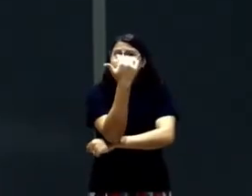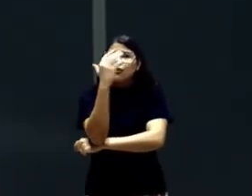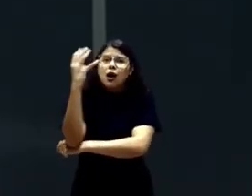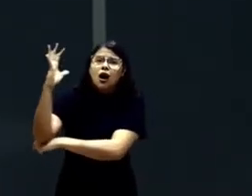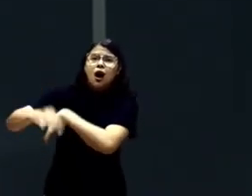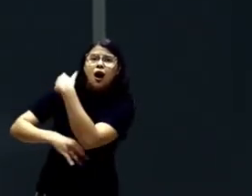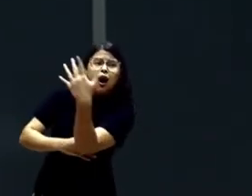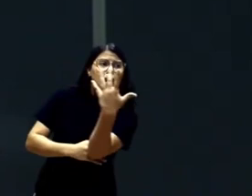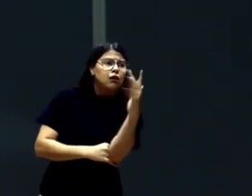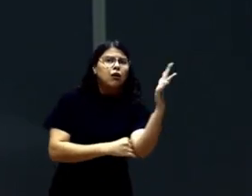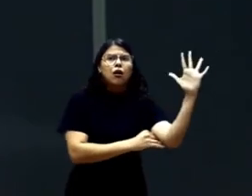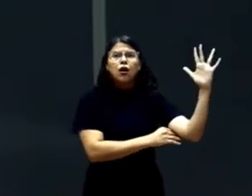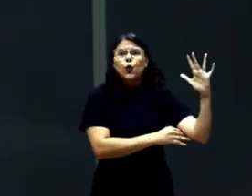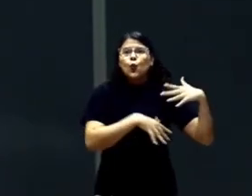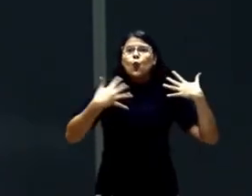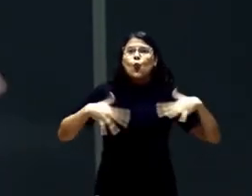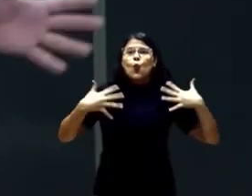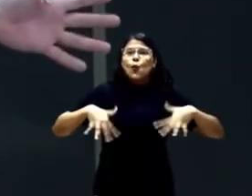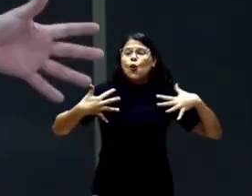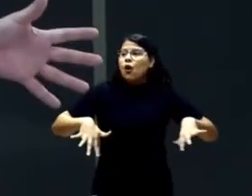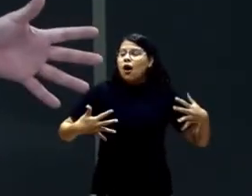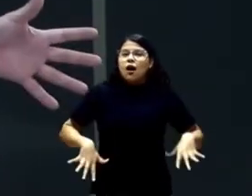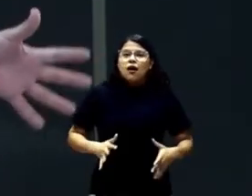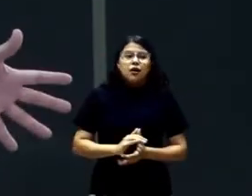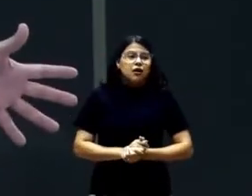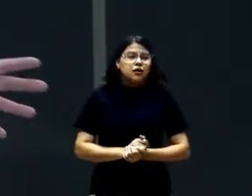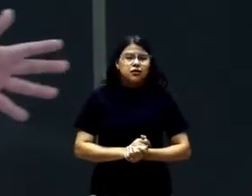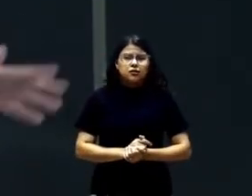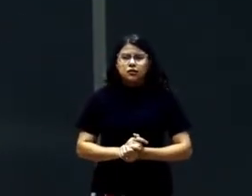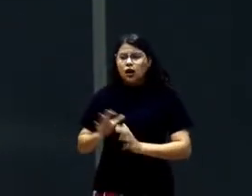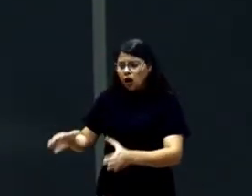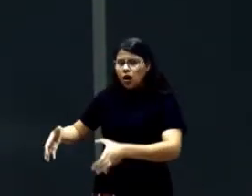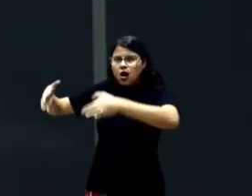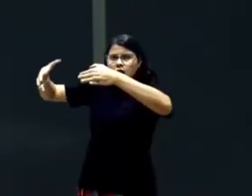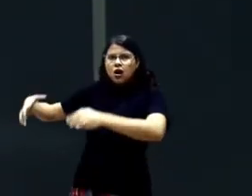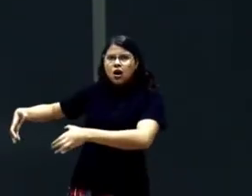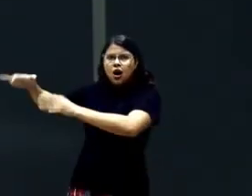tamanho é o que eu vou colher, que tudo que eu tenho preparado para receber não cabe.